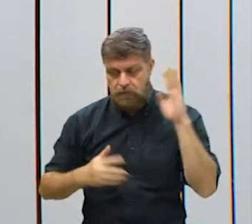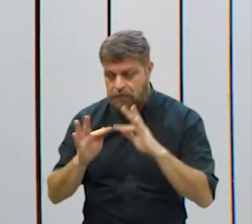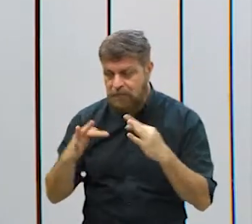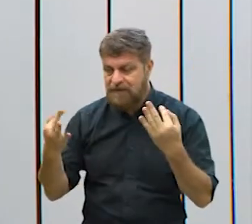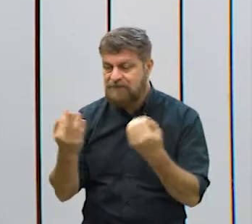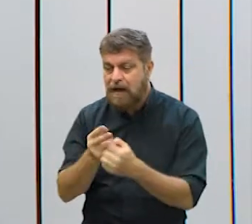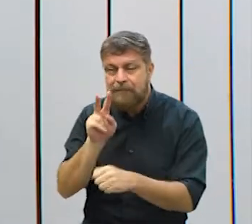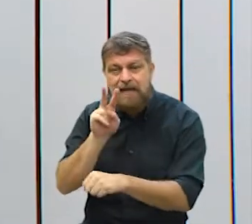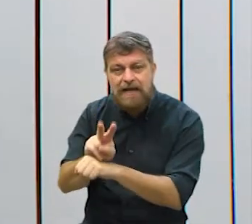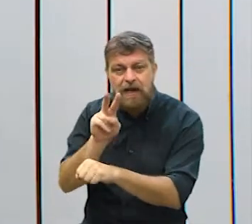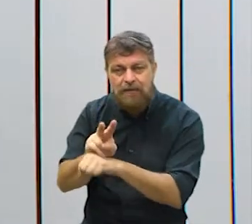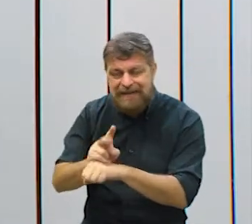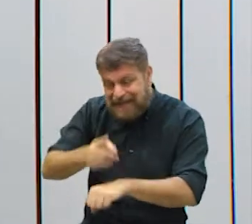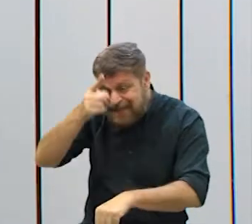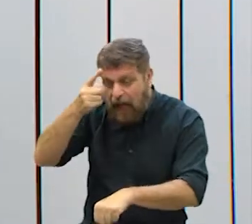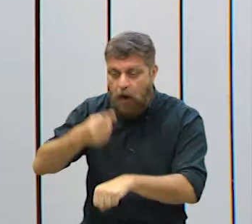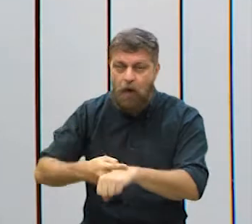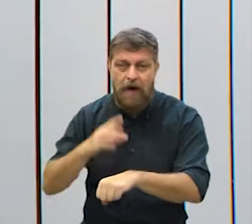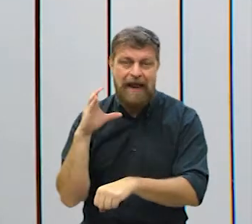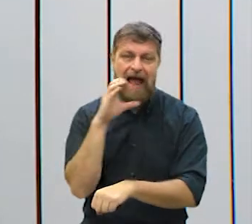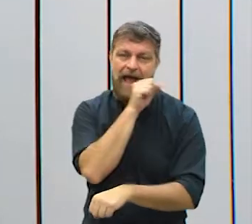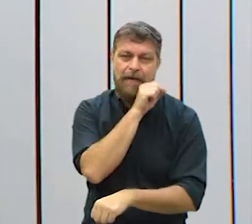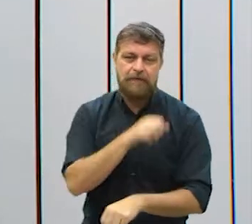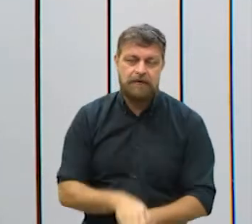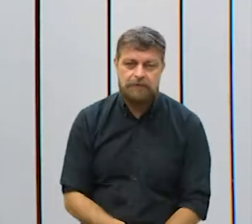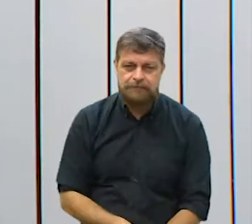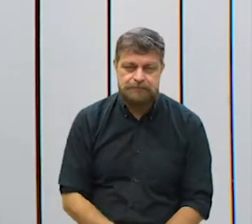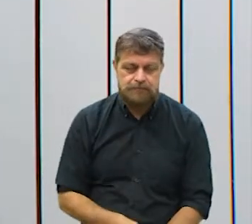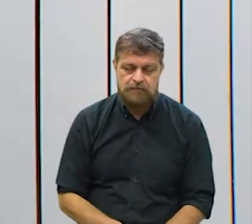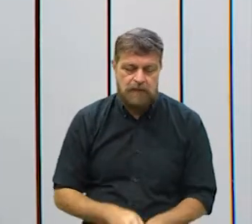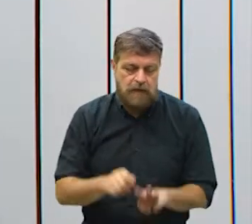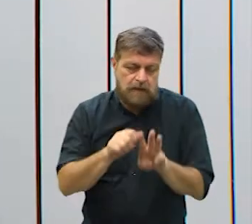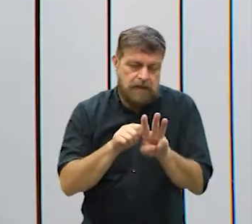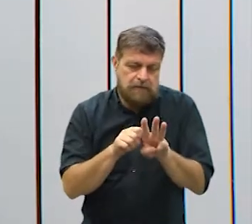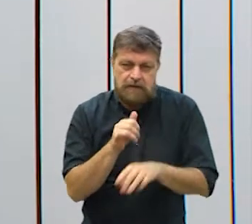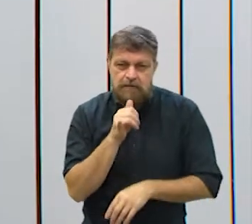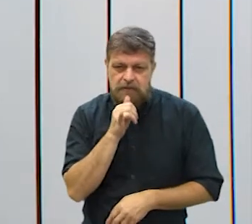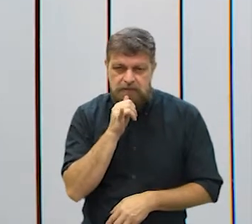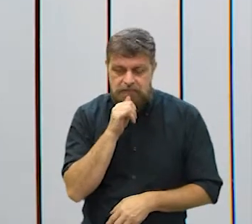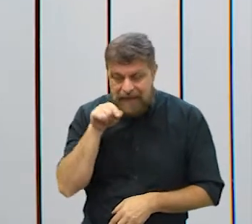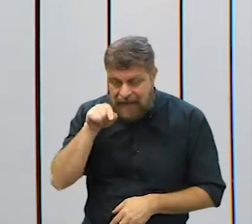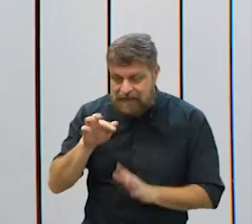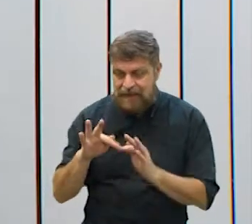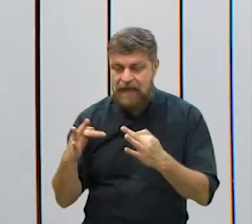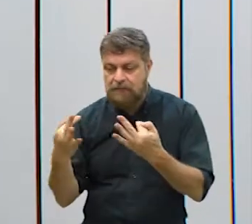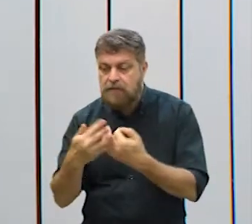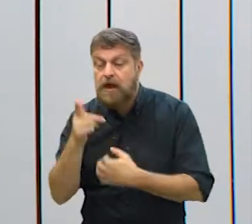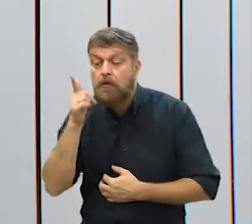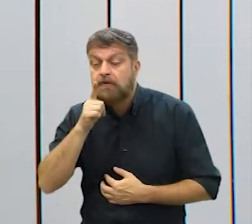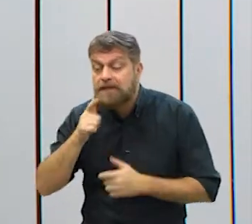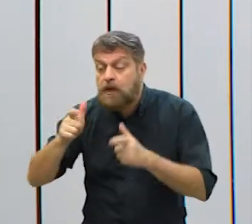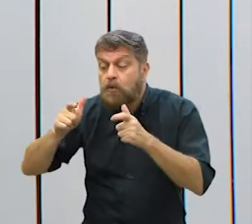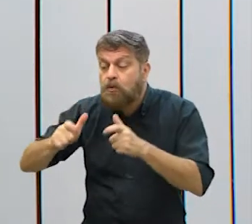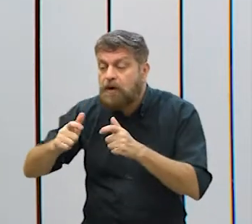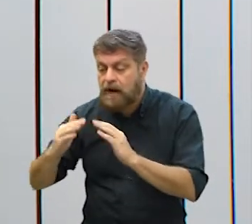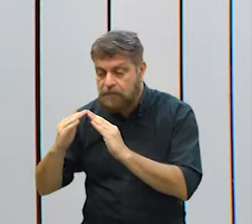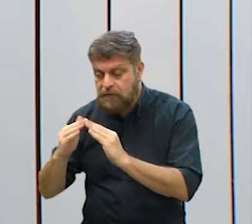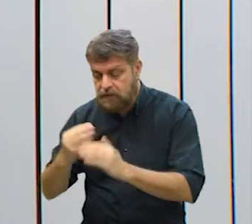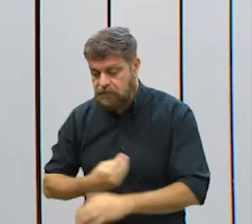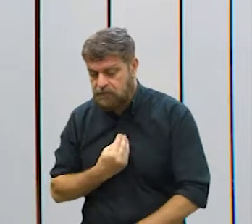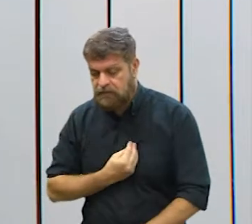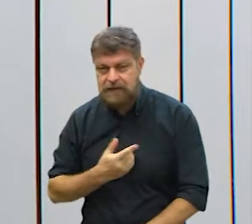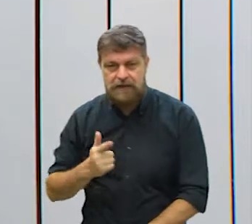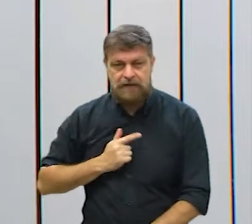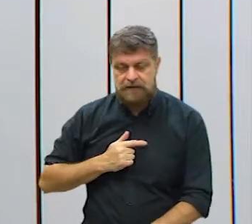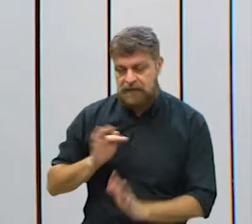que atendesse a família de uma maneira emergencial, uma maneira rápida, de 2, 3 meses, né? Até reestruturação. Por